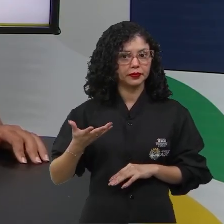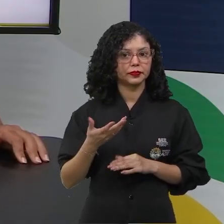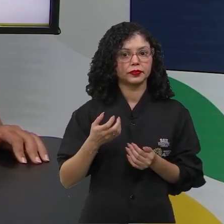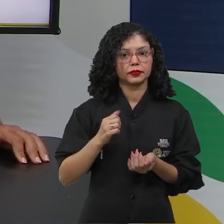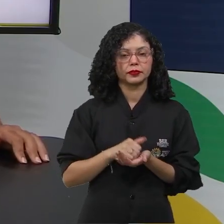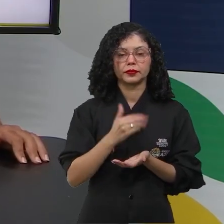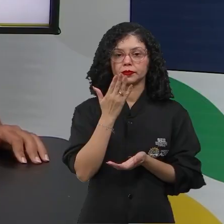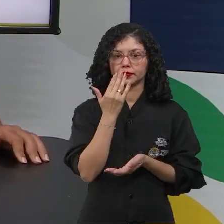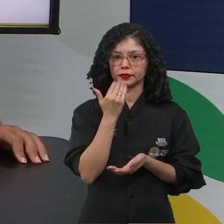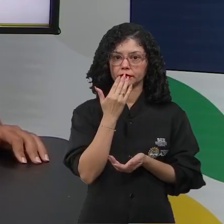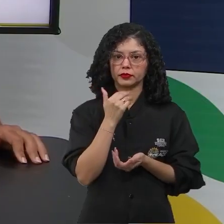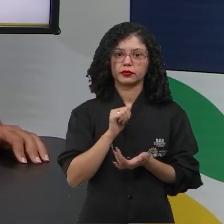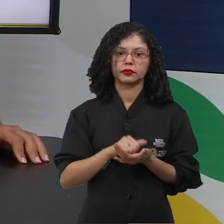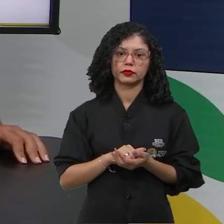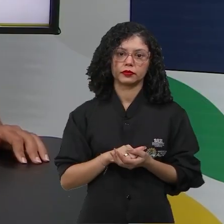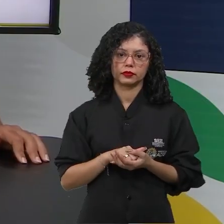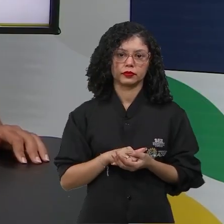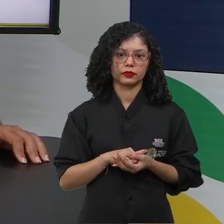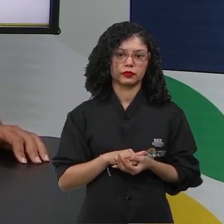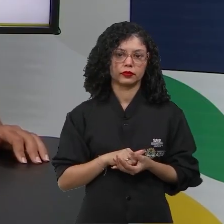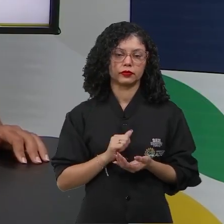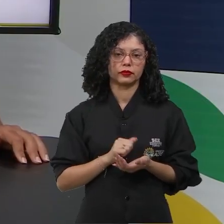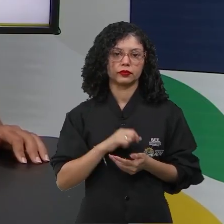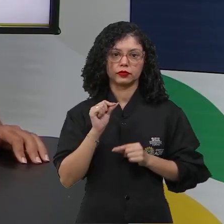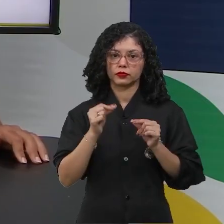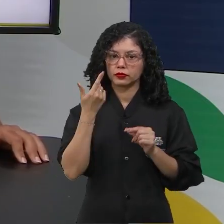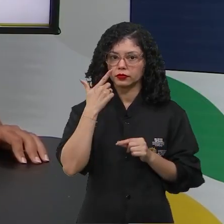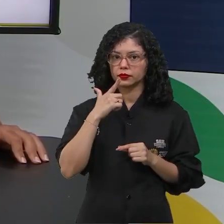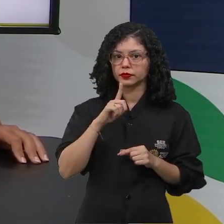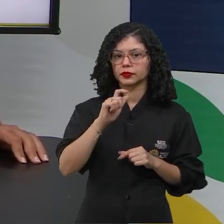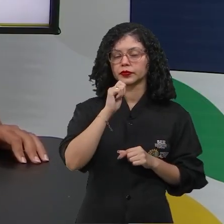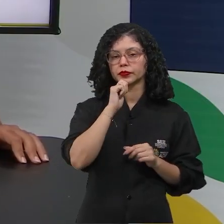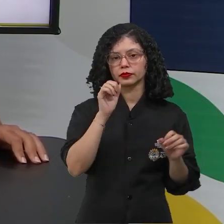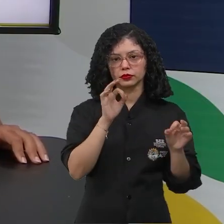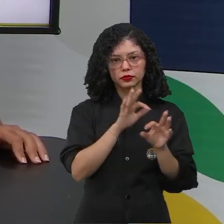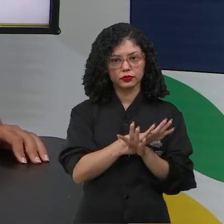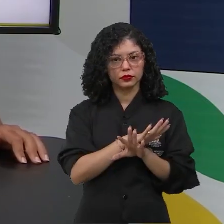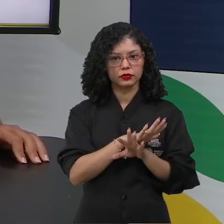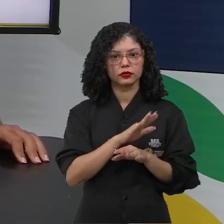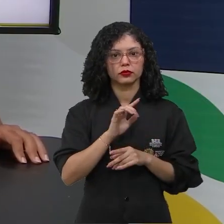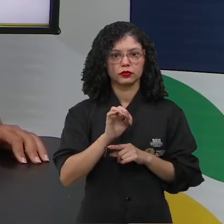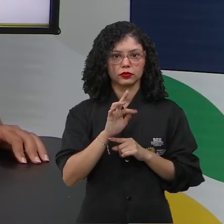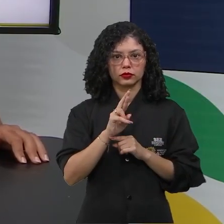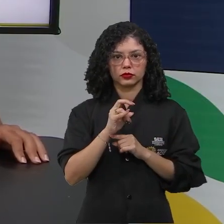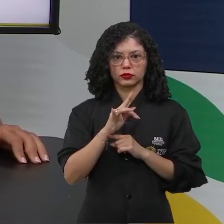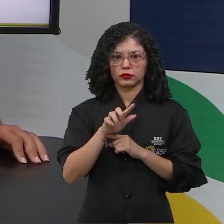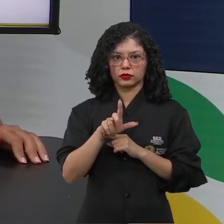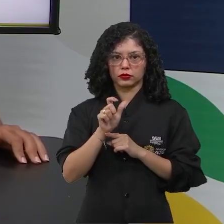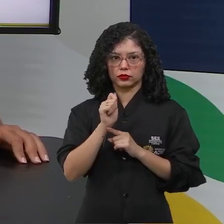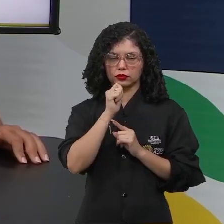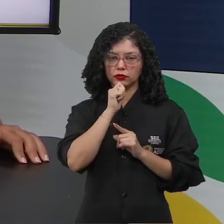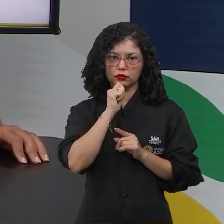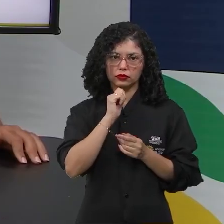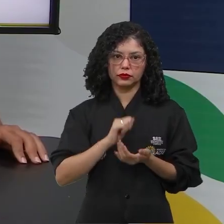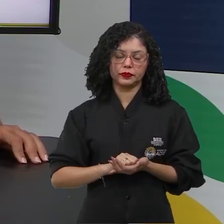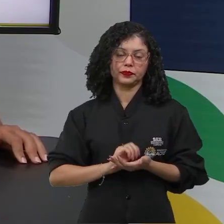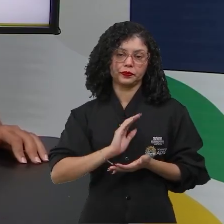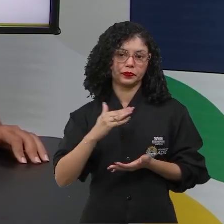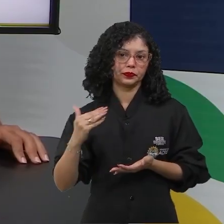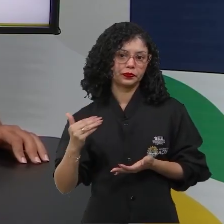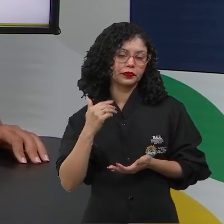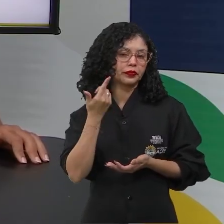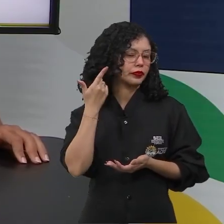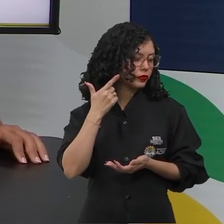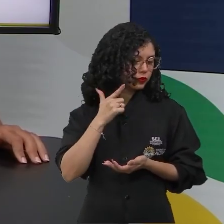Se alimentou, está batendo. Se não está conseguindo, aí você acaba suplementando. Essa é a indicação. Quando você